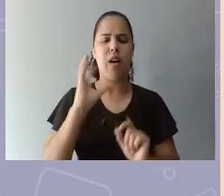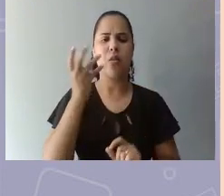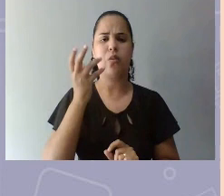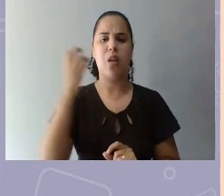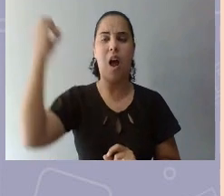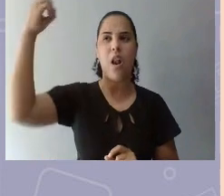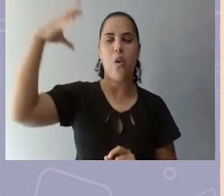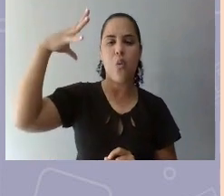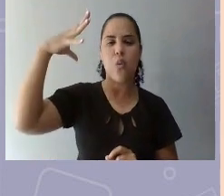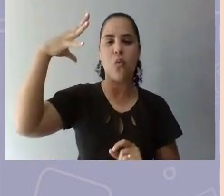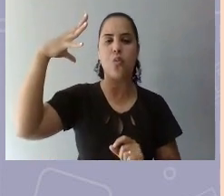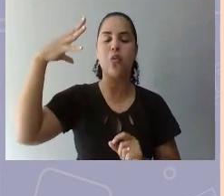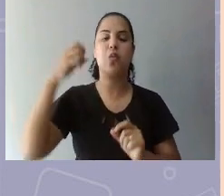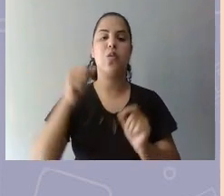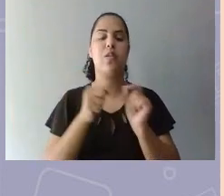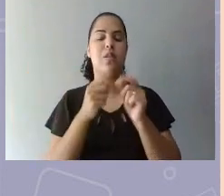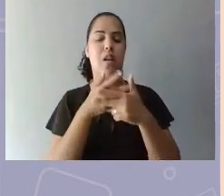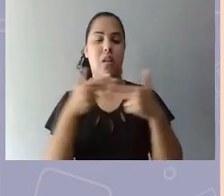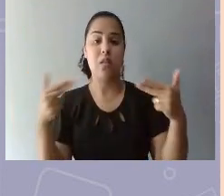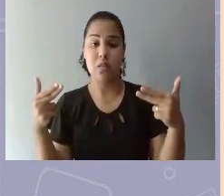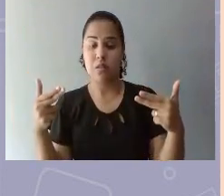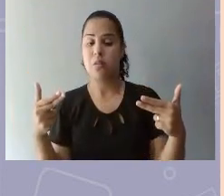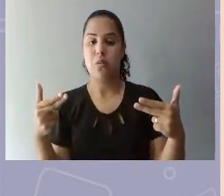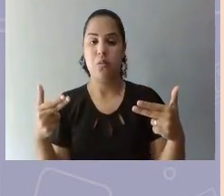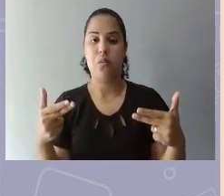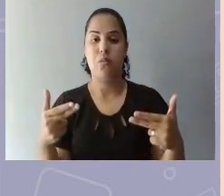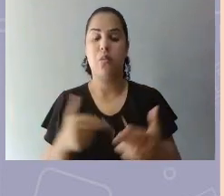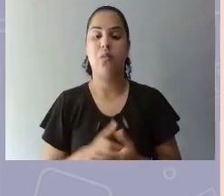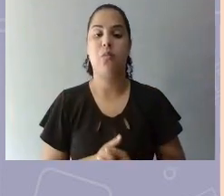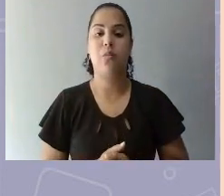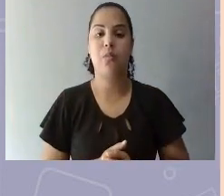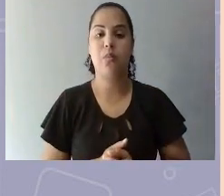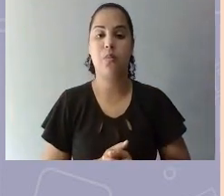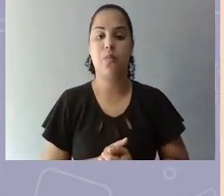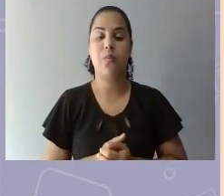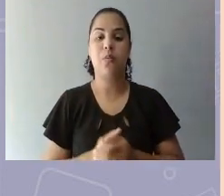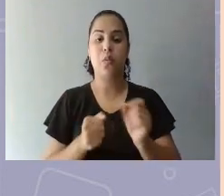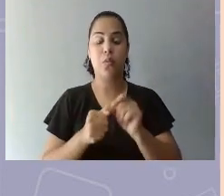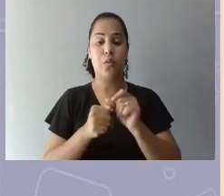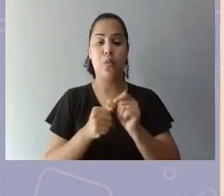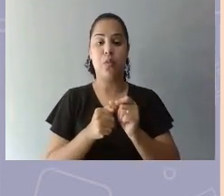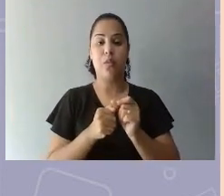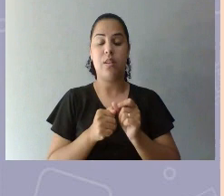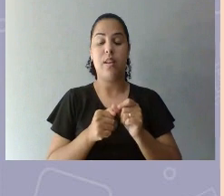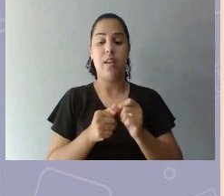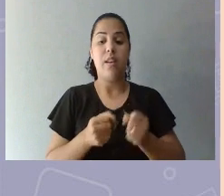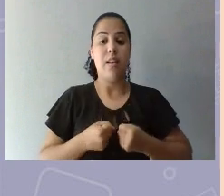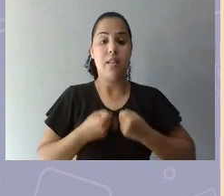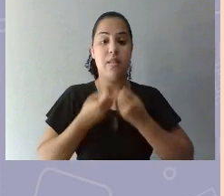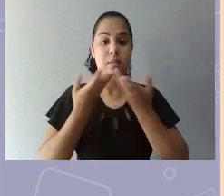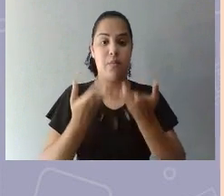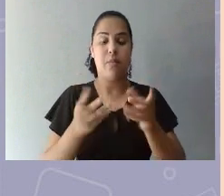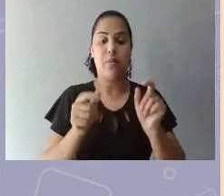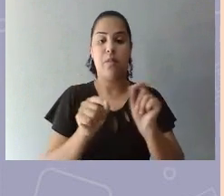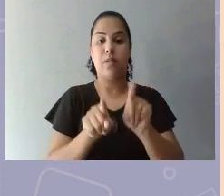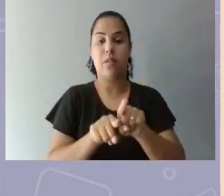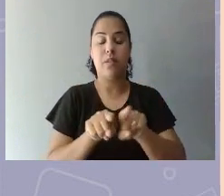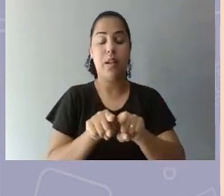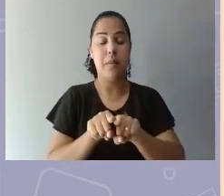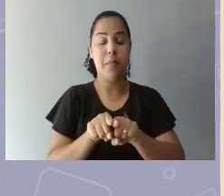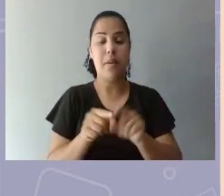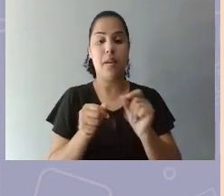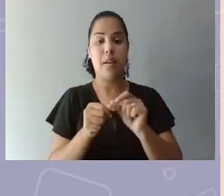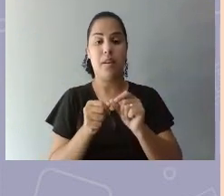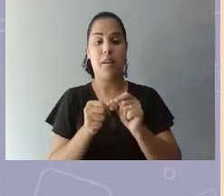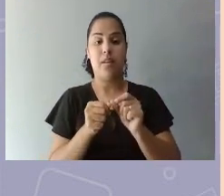a energia luminosa vão fazer a fixação do gás carbônico e aí produzir a fonte energética que vai ser o